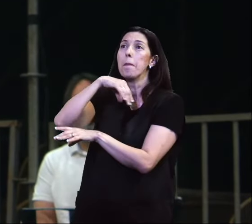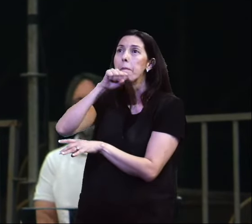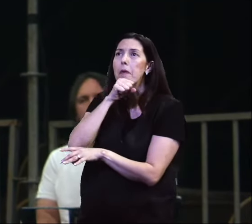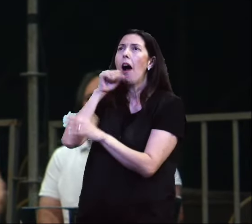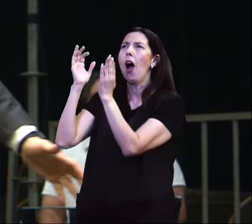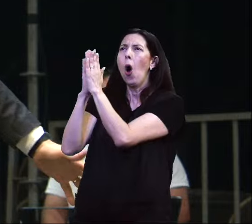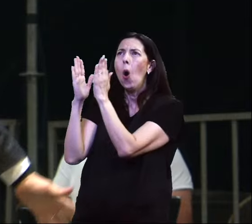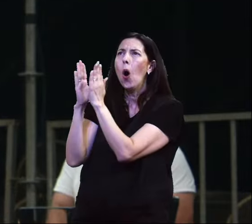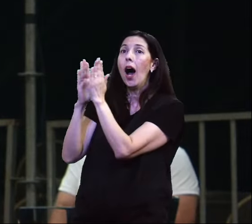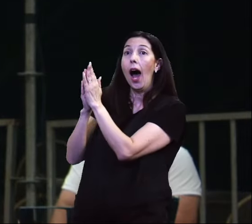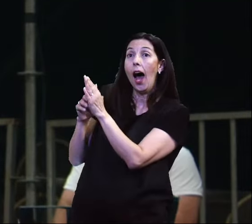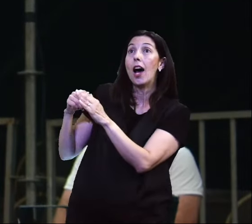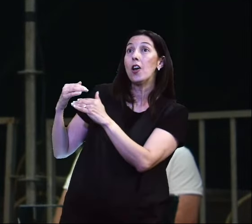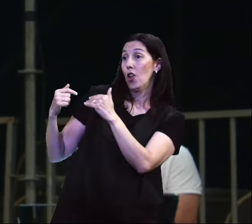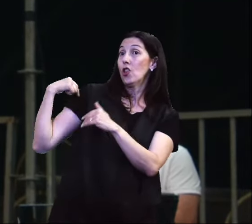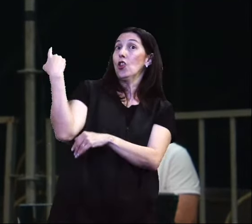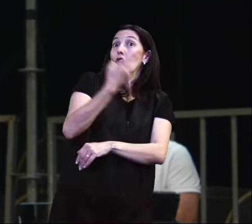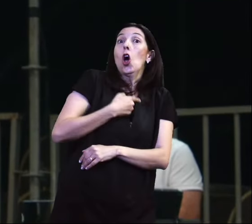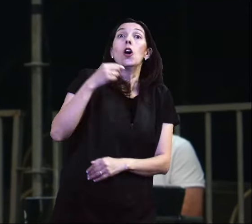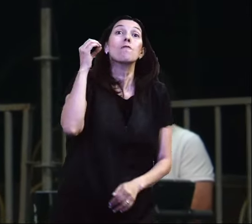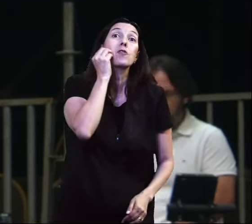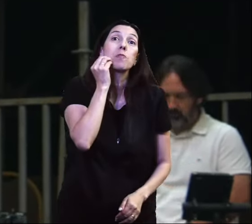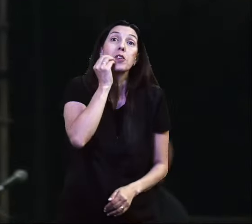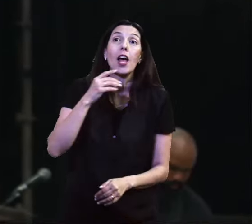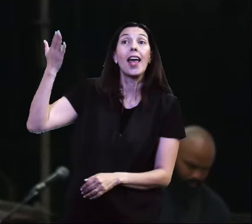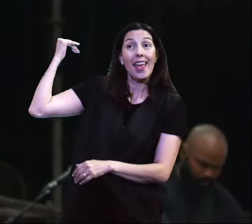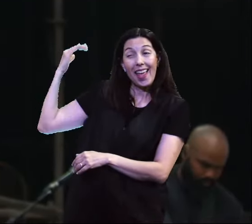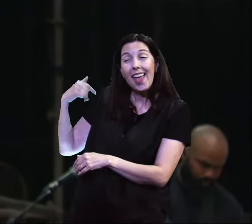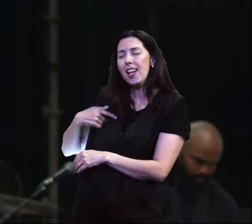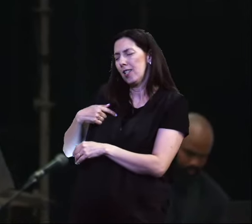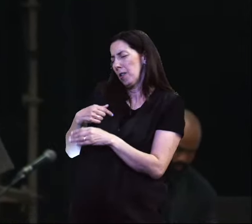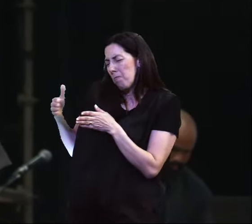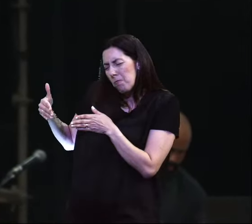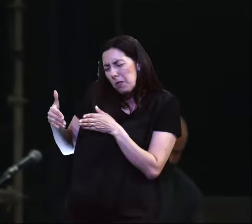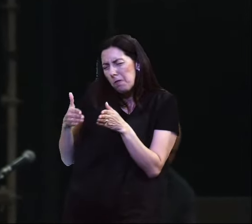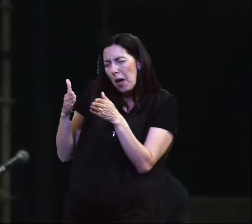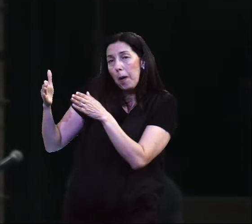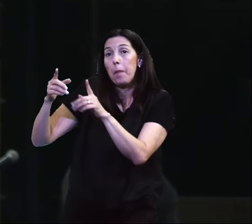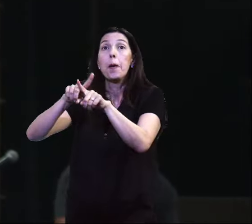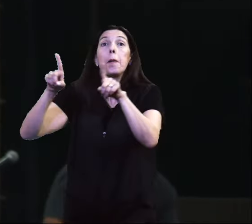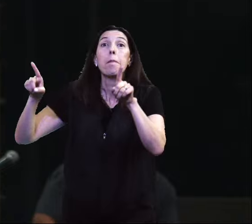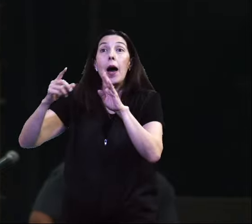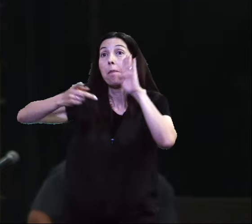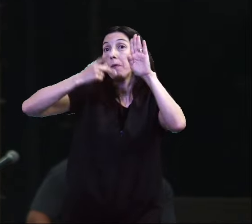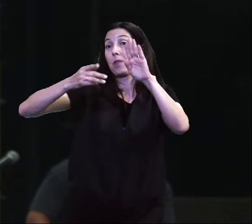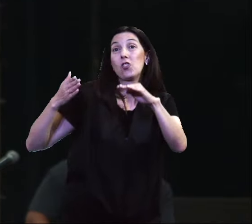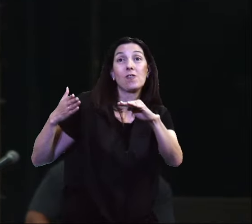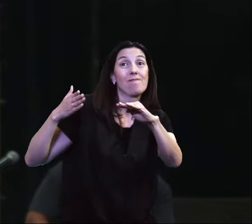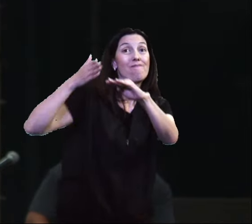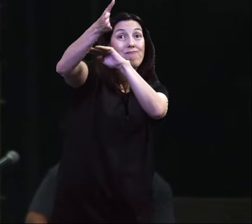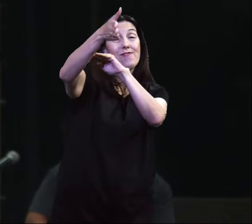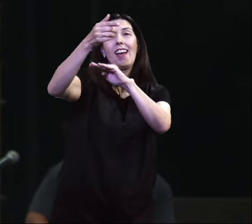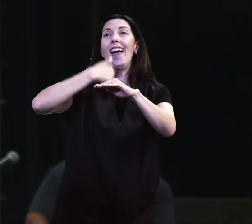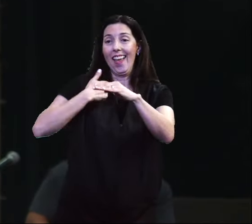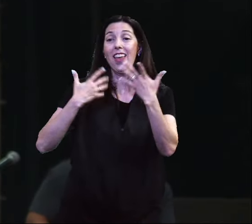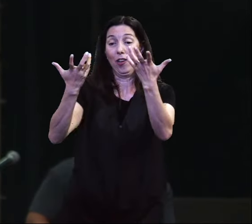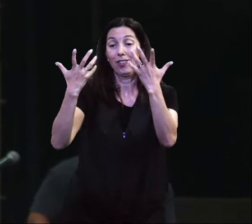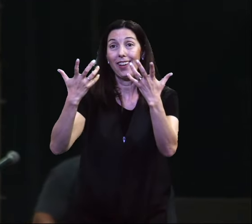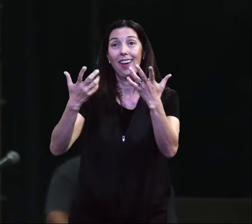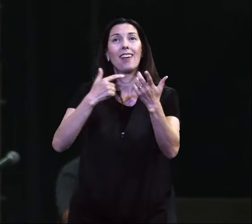Eles sim prepararam o caminho, andaram no deserto, mas a terra prometida está logo adiante, e eu quero